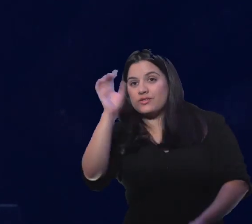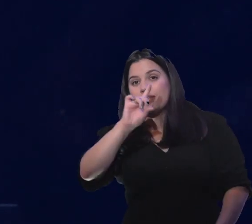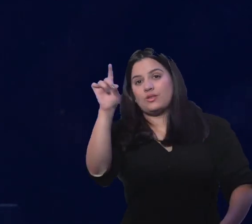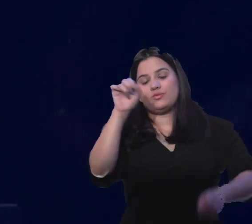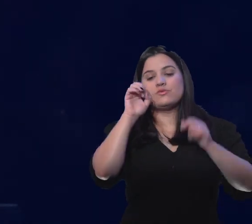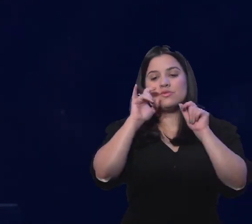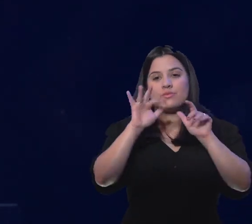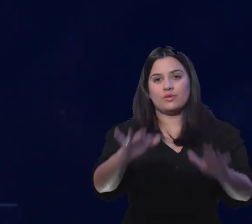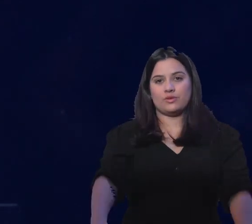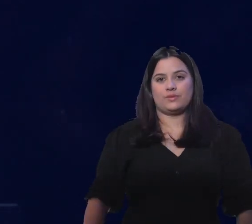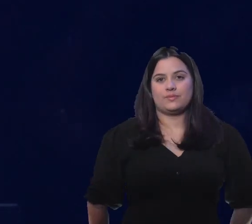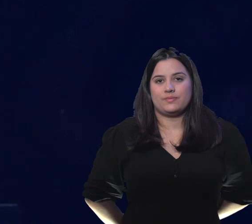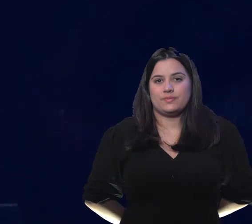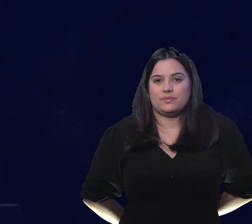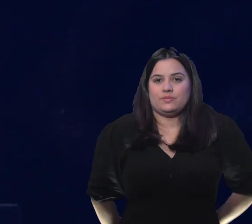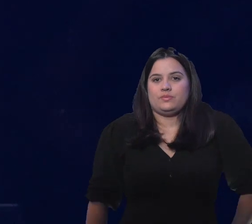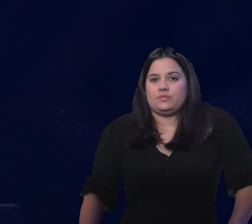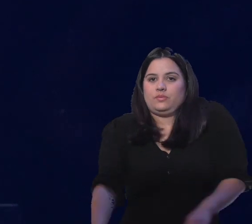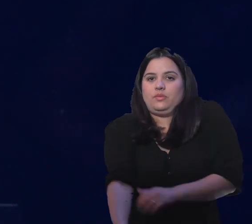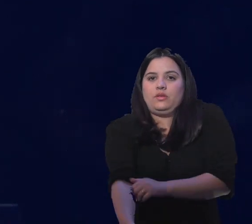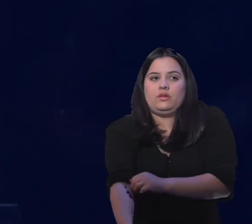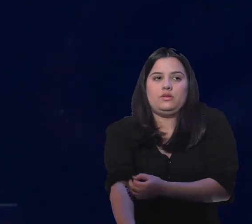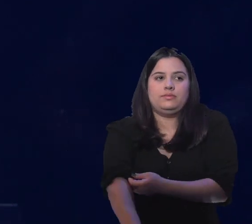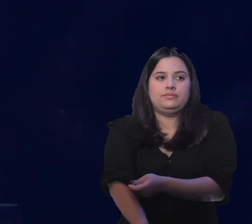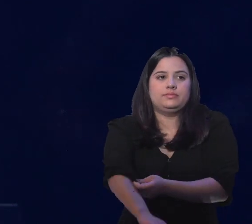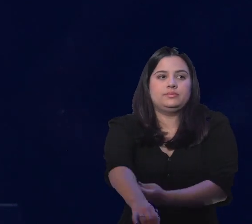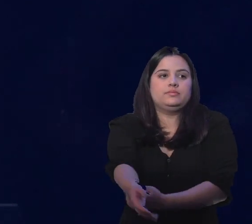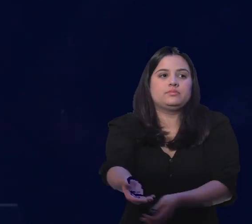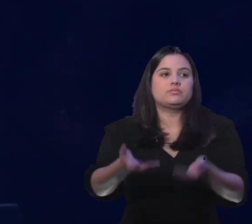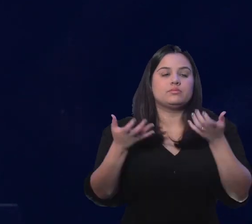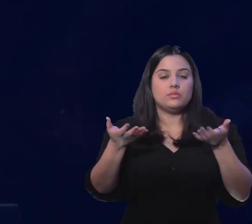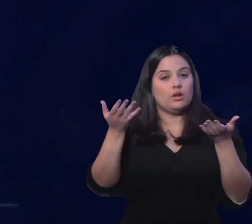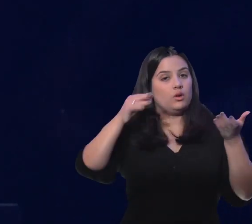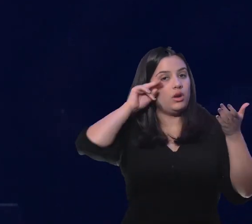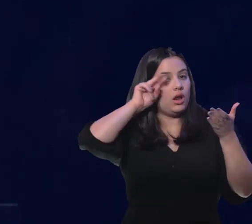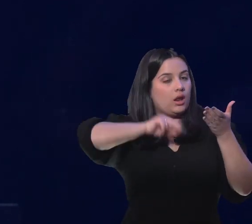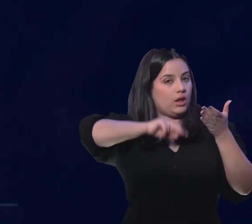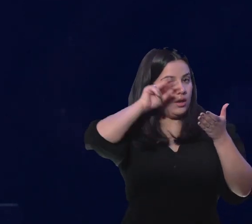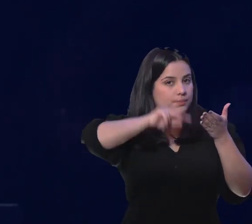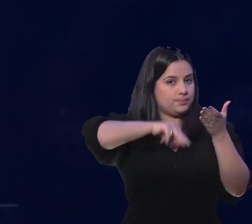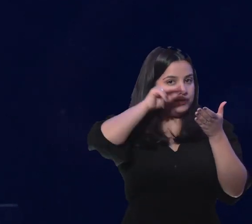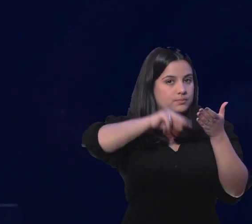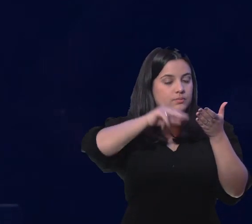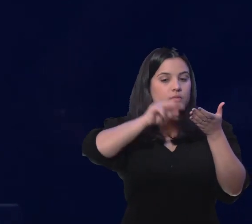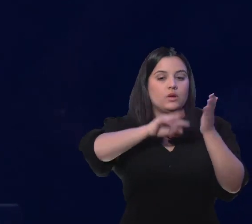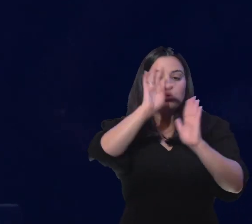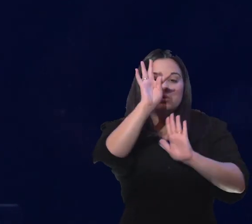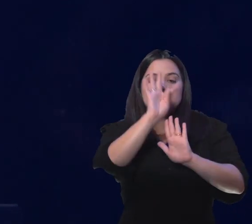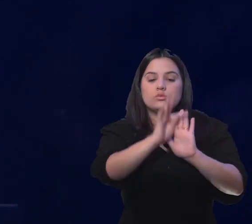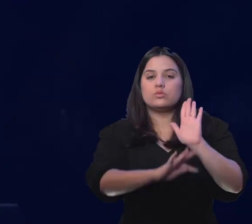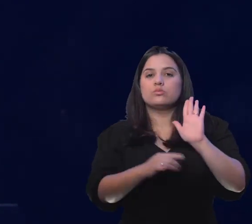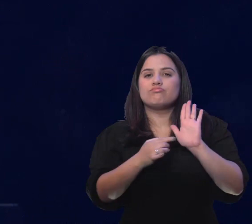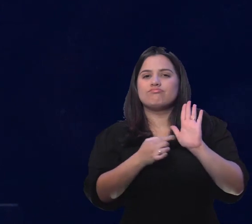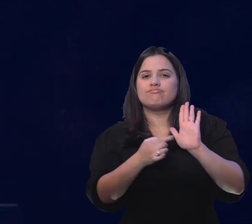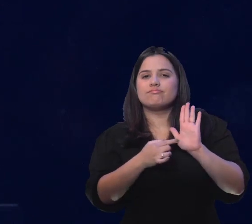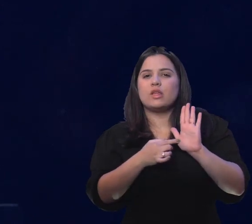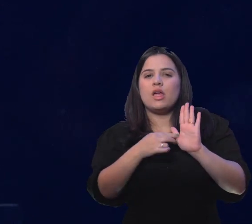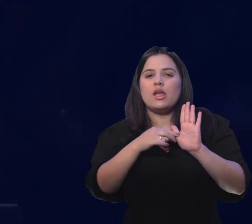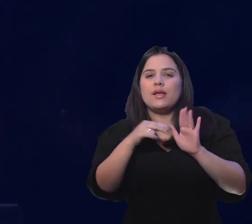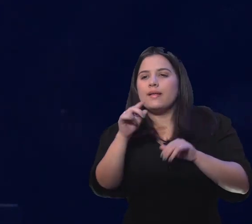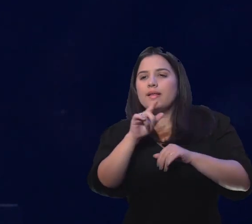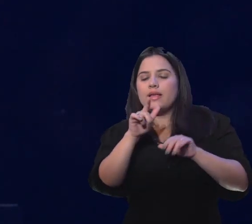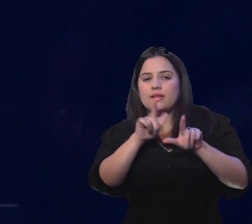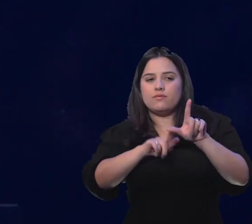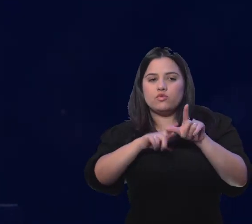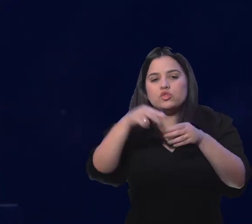escolha estar na igreja hoje, amém? Gente, queria ler com vocês hoje um texto de Números. Quando eu pedi para